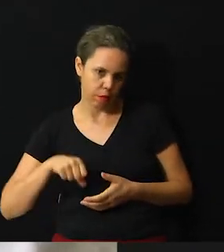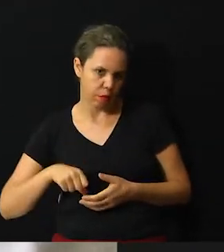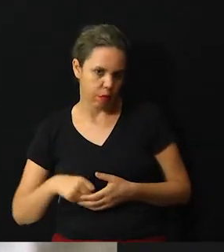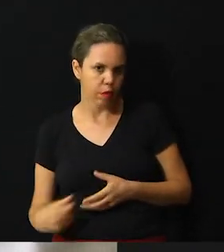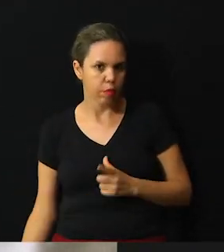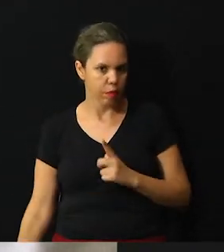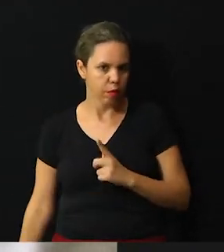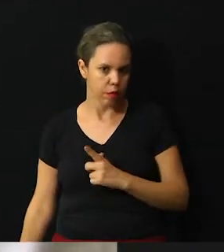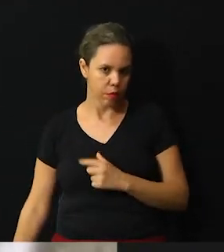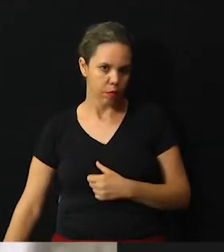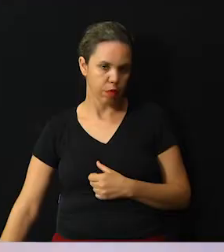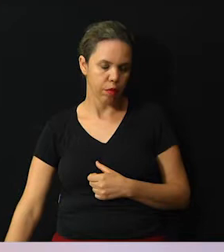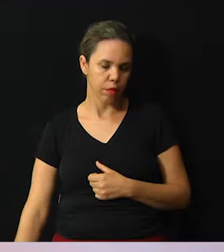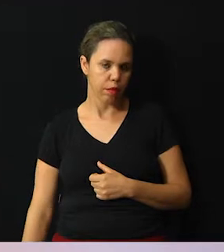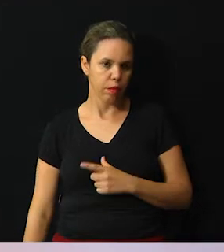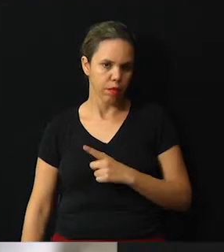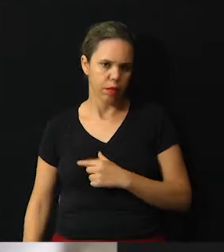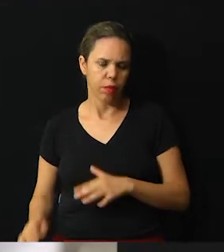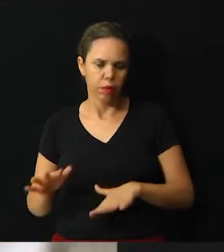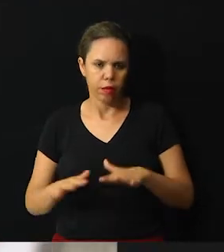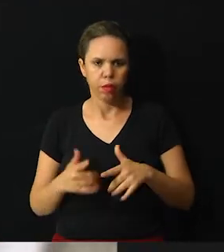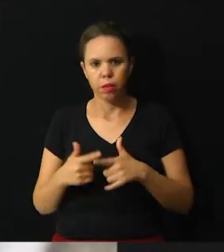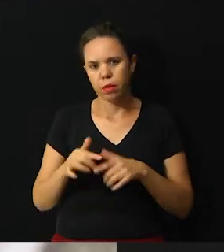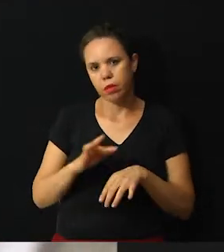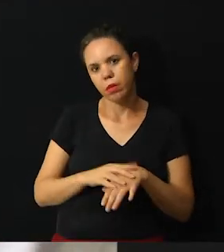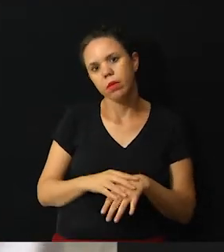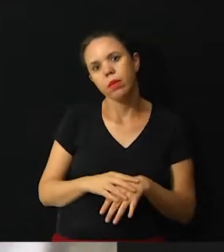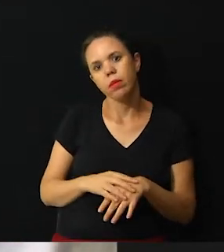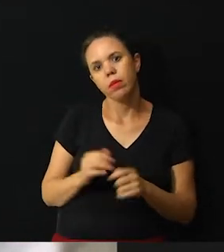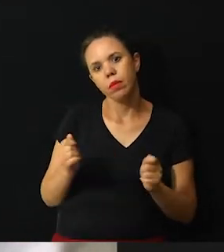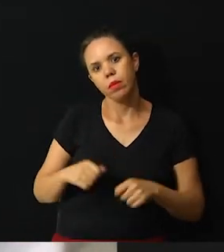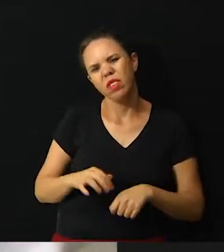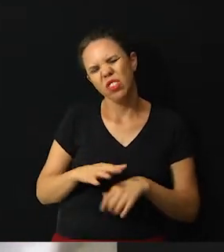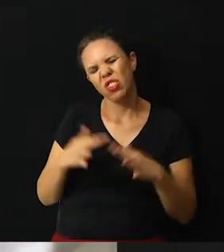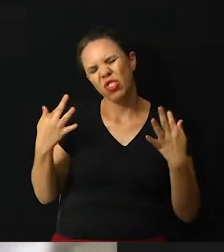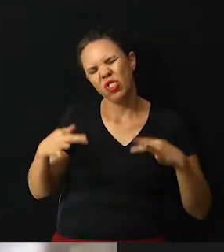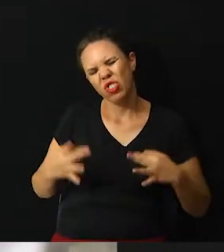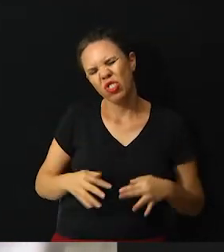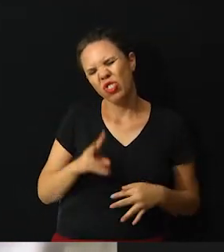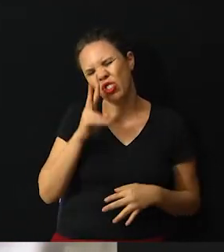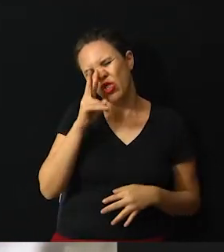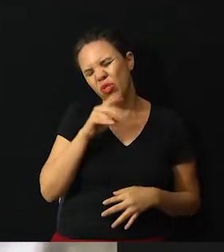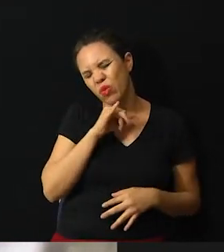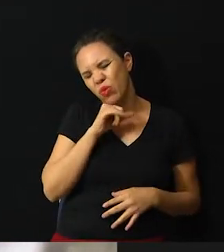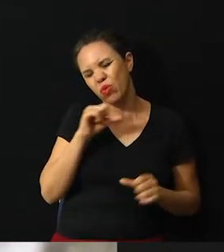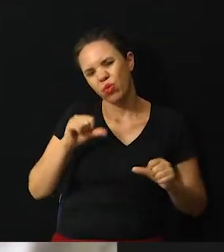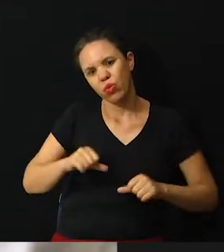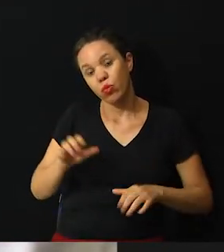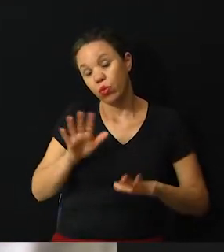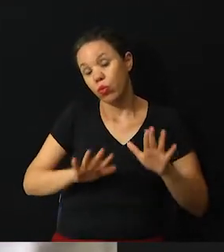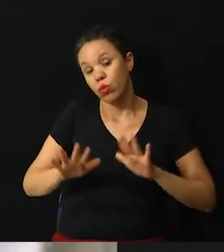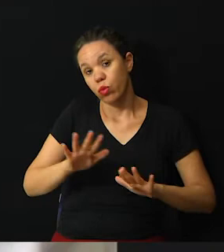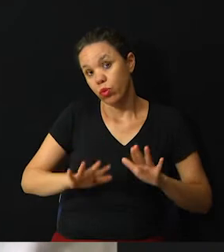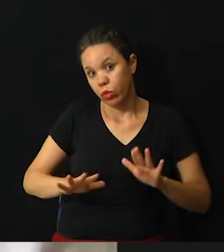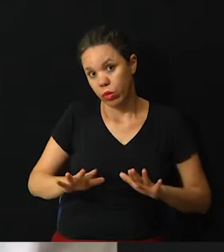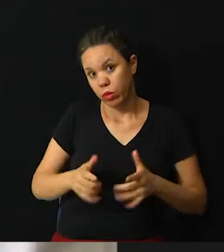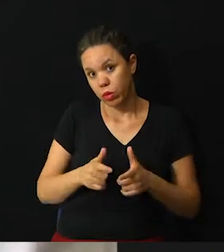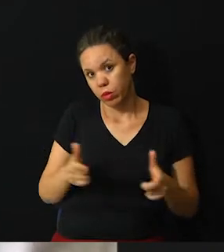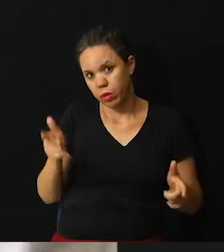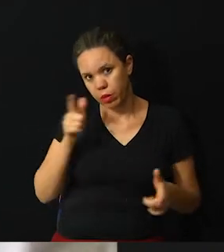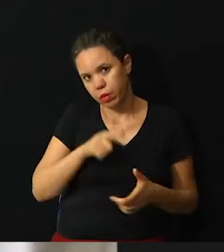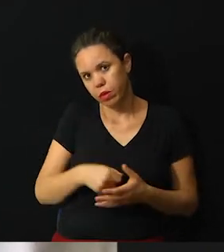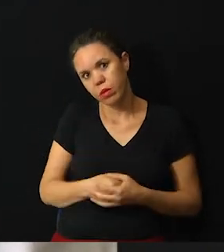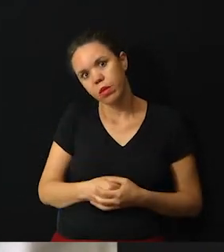sim, perfeitamente. E doutor, Lógico, tem aqueles fibromialgia que tem uma condição mais dolorosa, com mais dores, daí existe mais cuidado, mas a